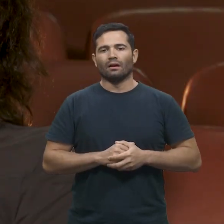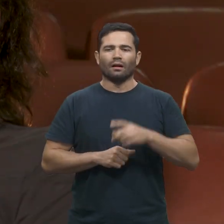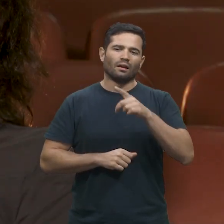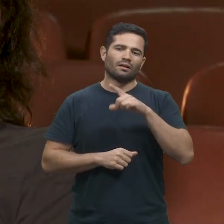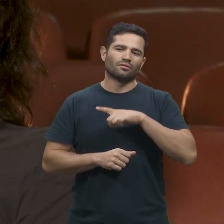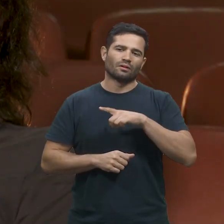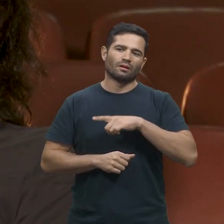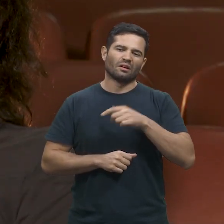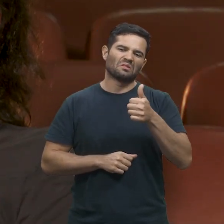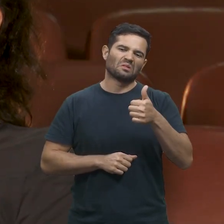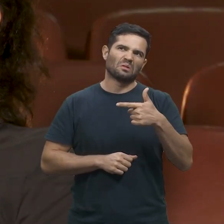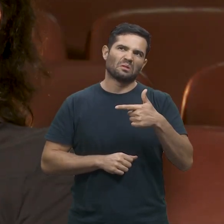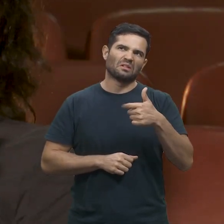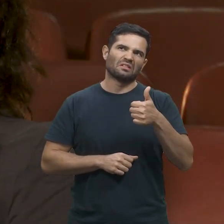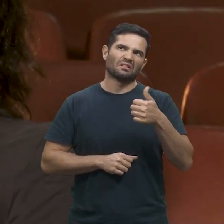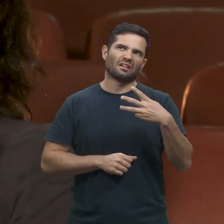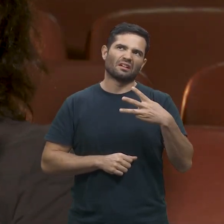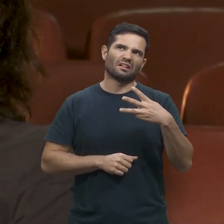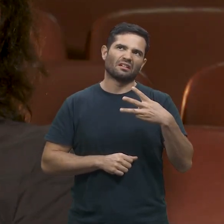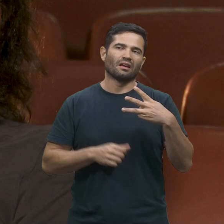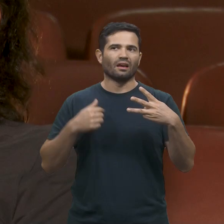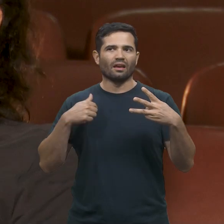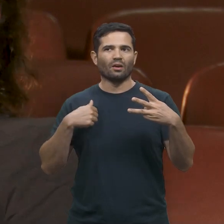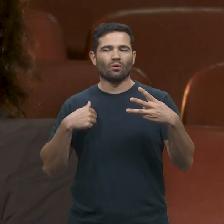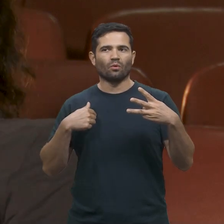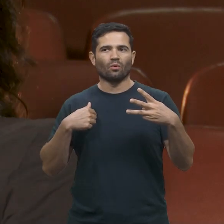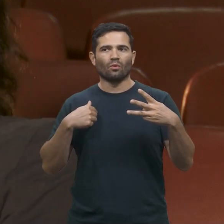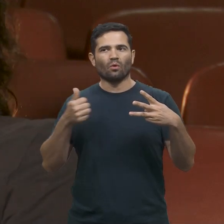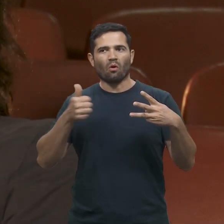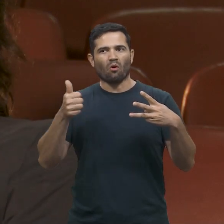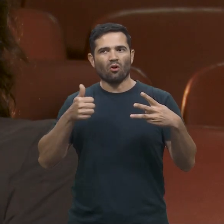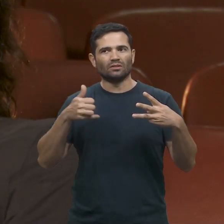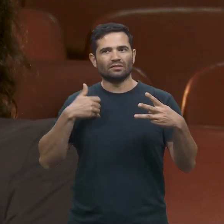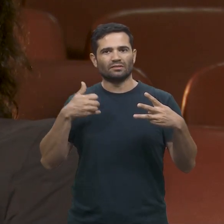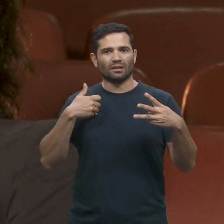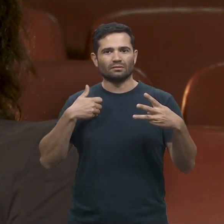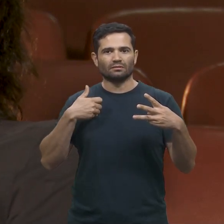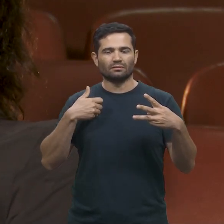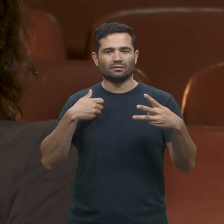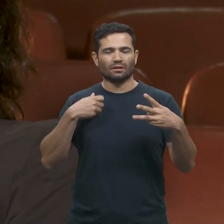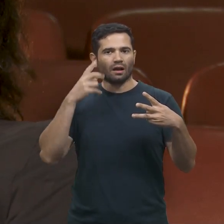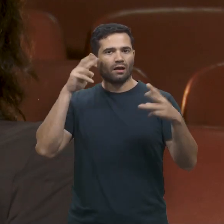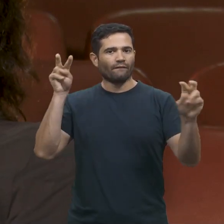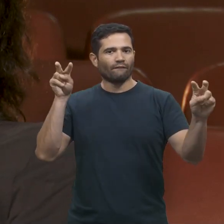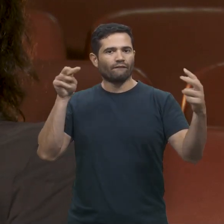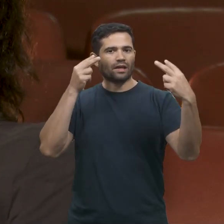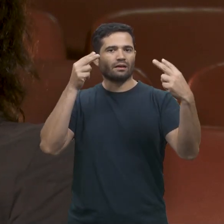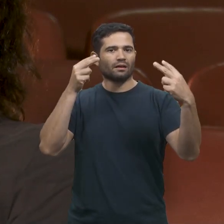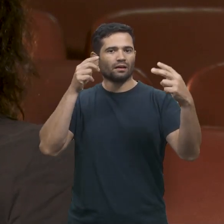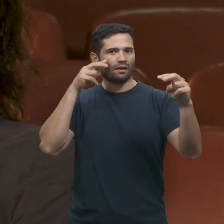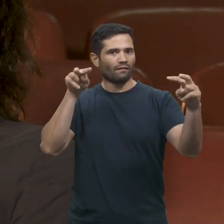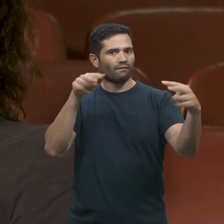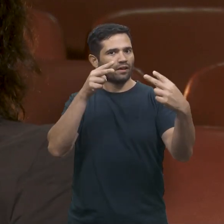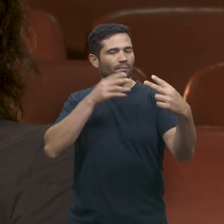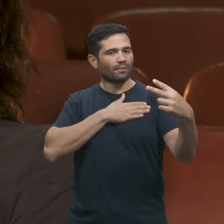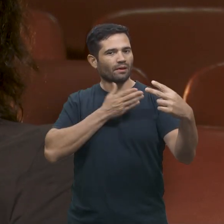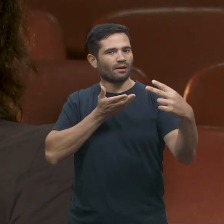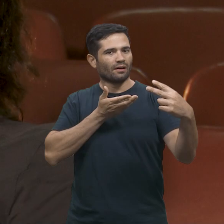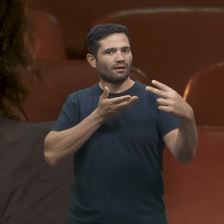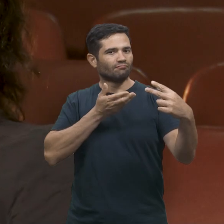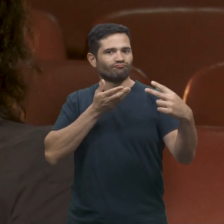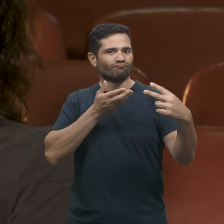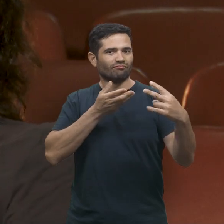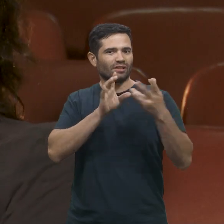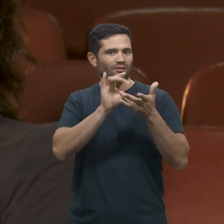e ela tinha 12, 13 anos, eu tinha 11, 12 anos, e aquele foi um momento mágico, né? De ver a